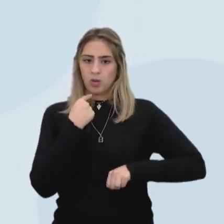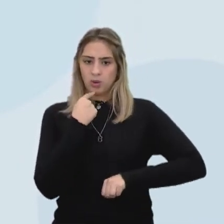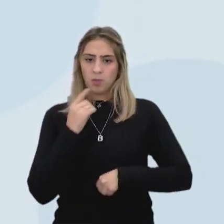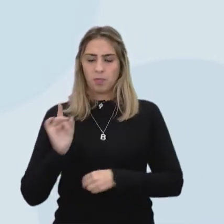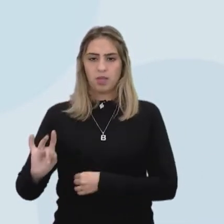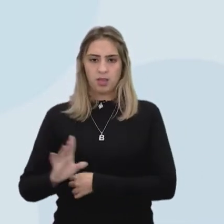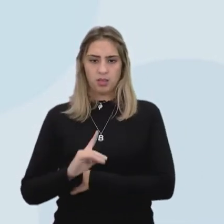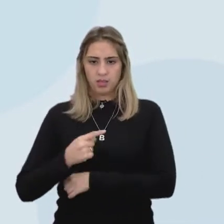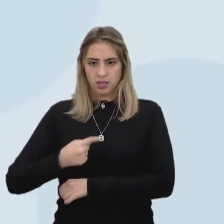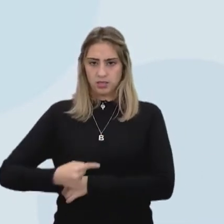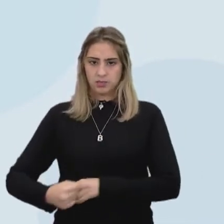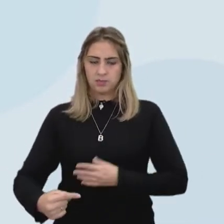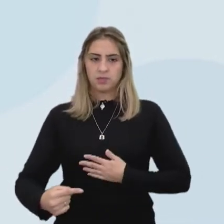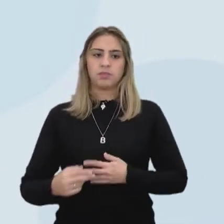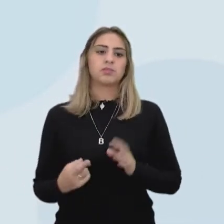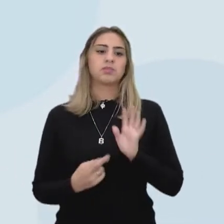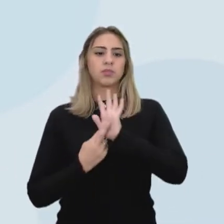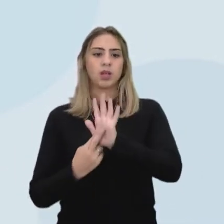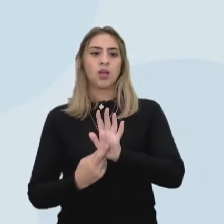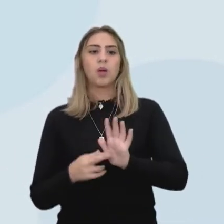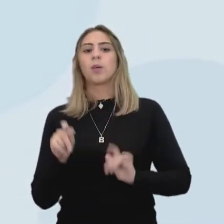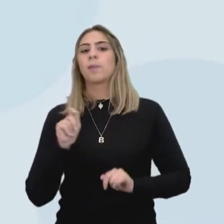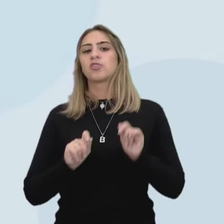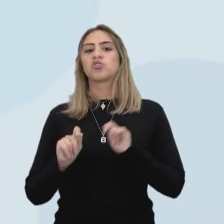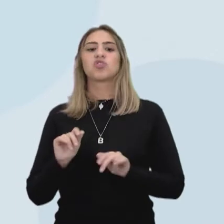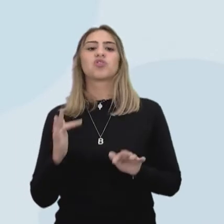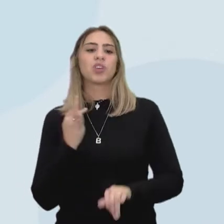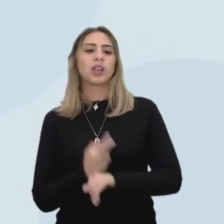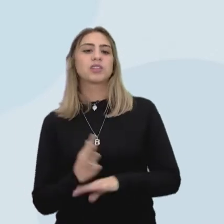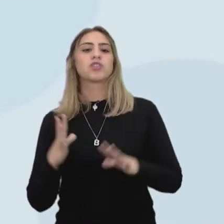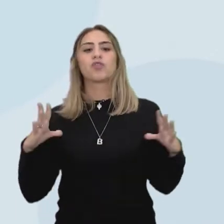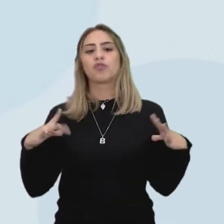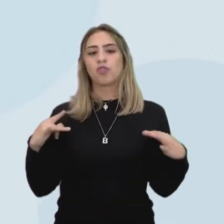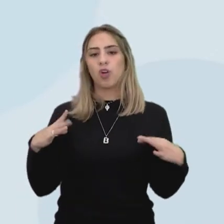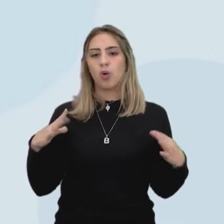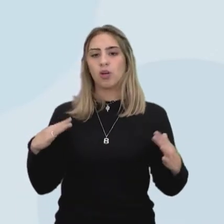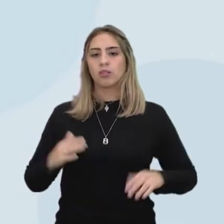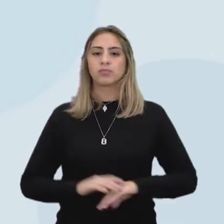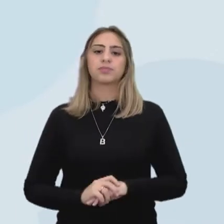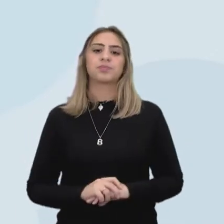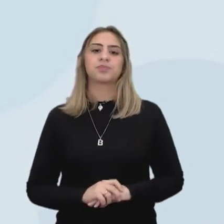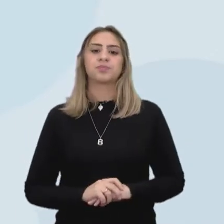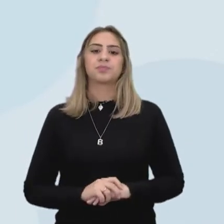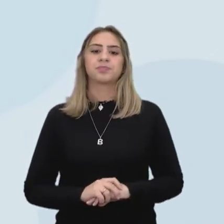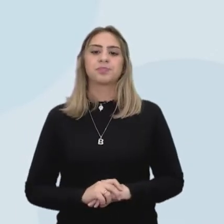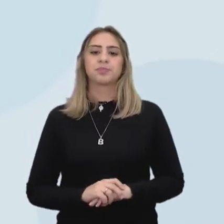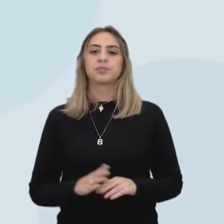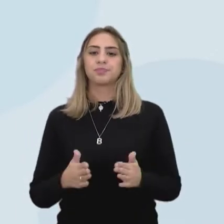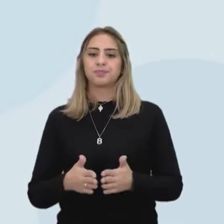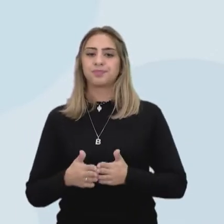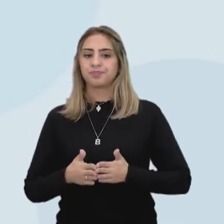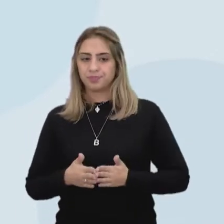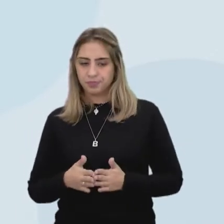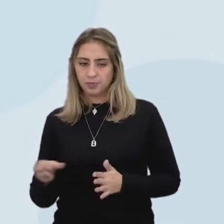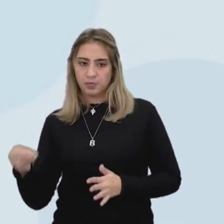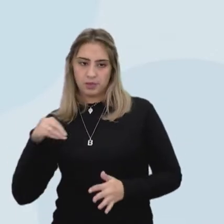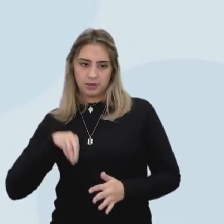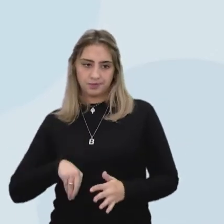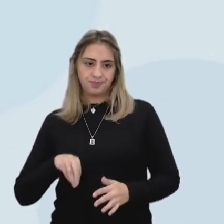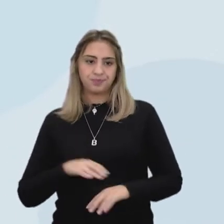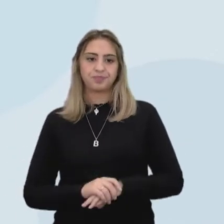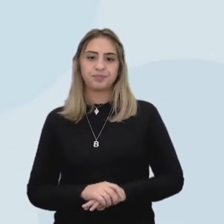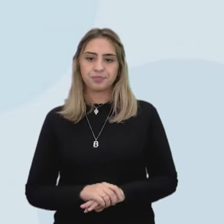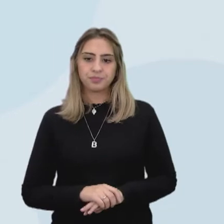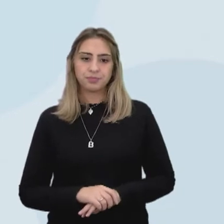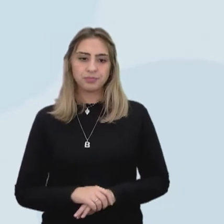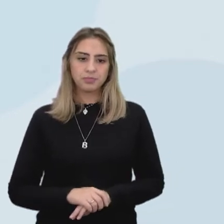hora completa na semana de referência por motivo de férias, folga, jornada variável ou licença